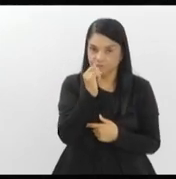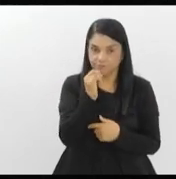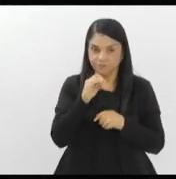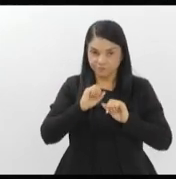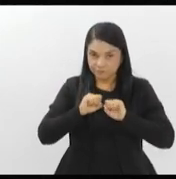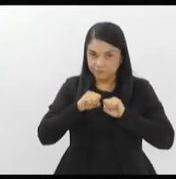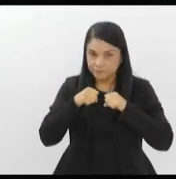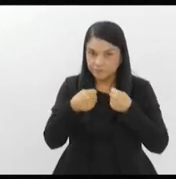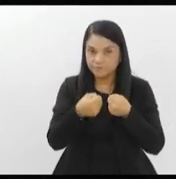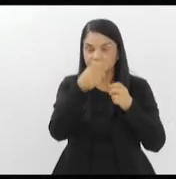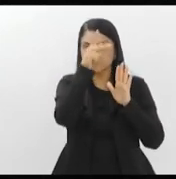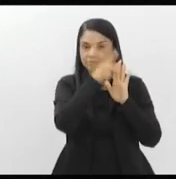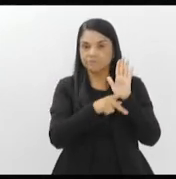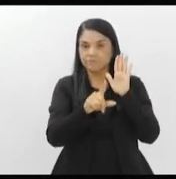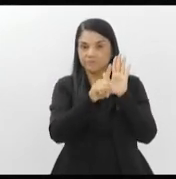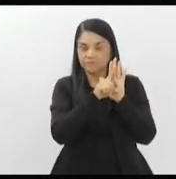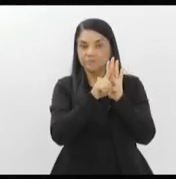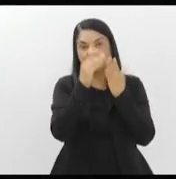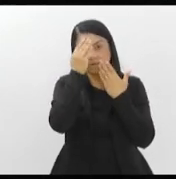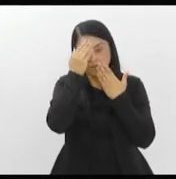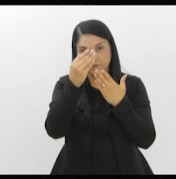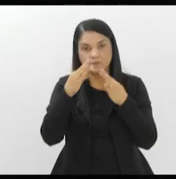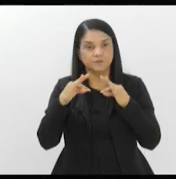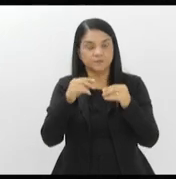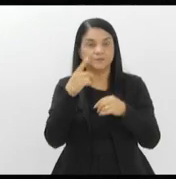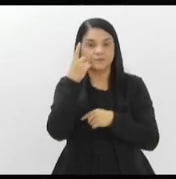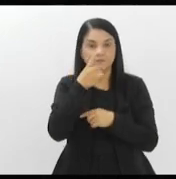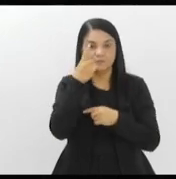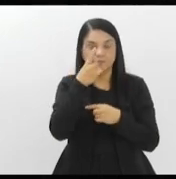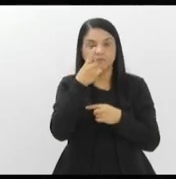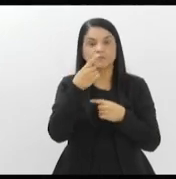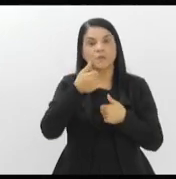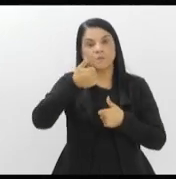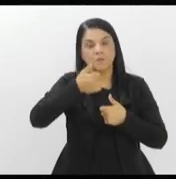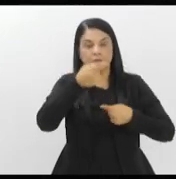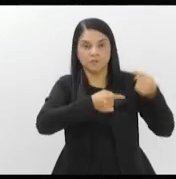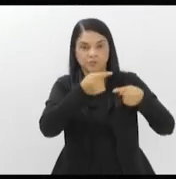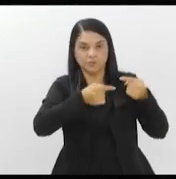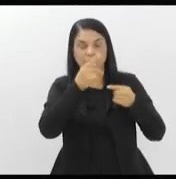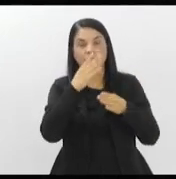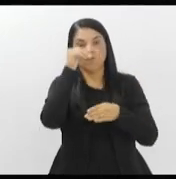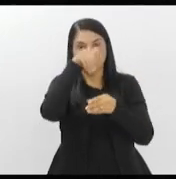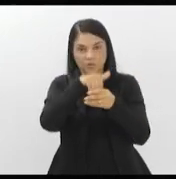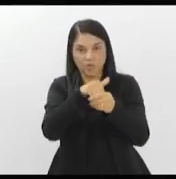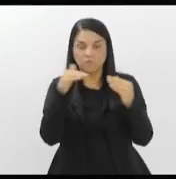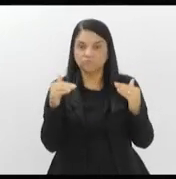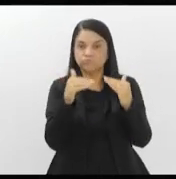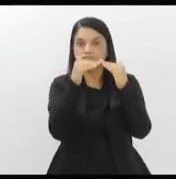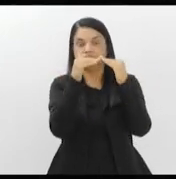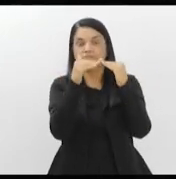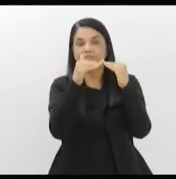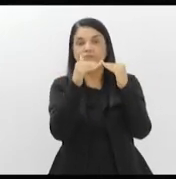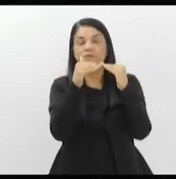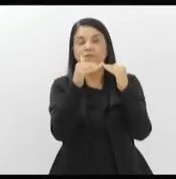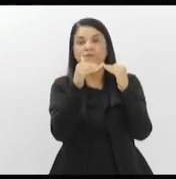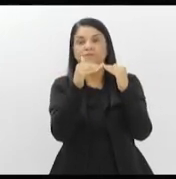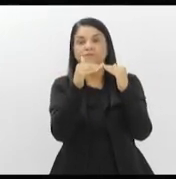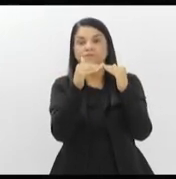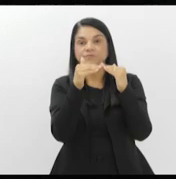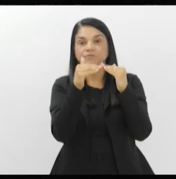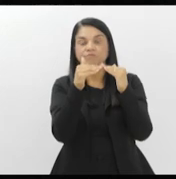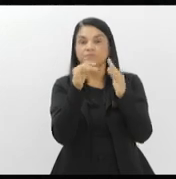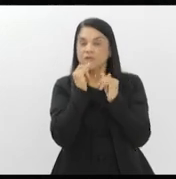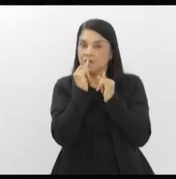defesa desse projeto de lei, agradecer a todos os deputados que, em primeira discussão, votaram favoravelmente e deixar justamente